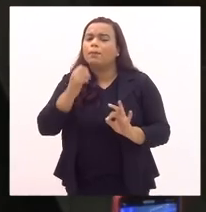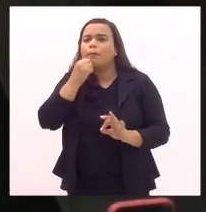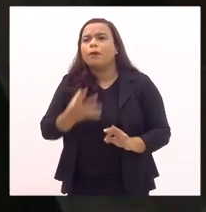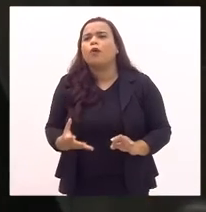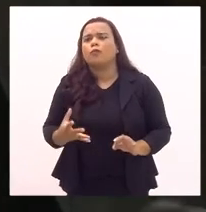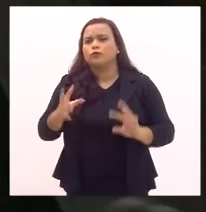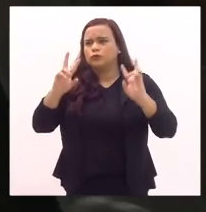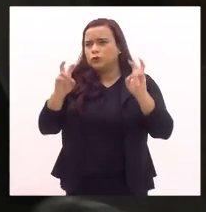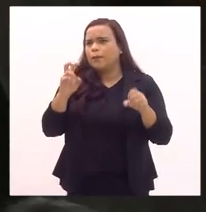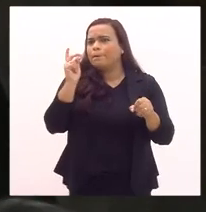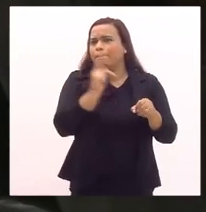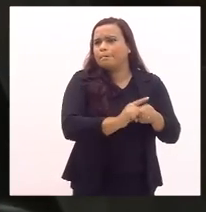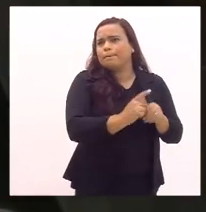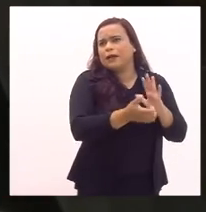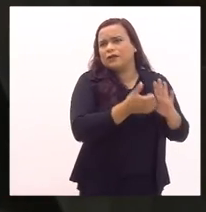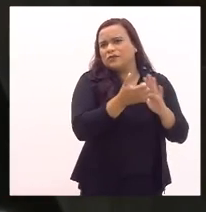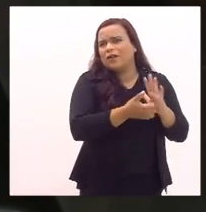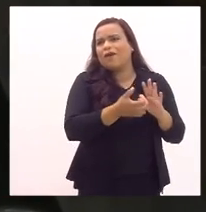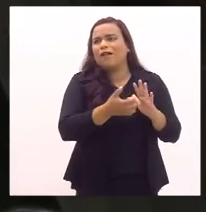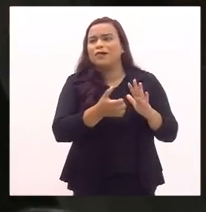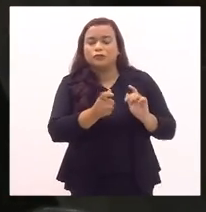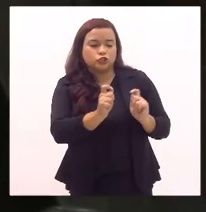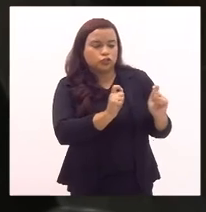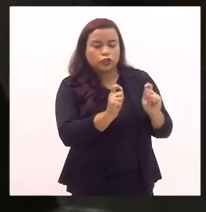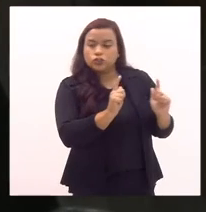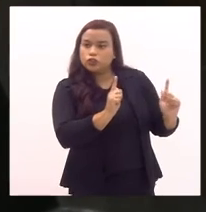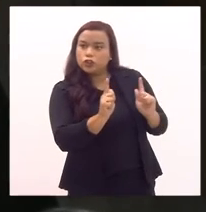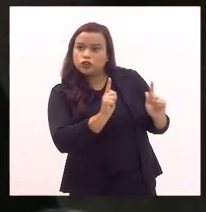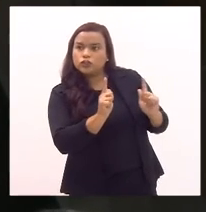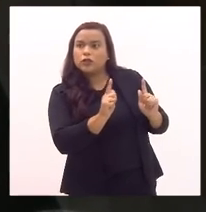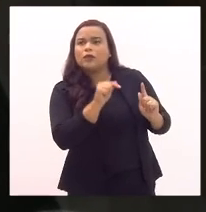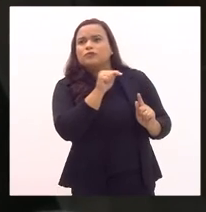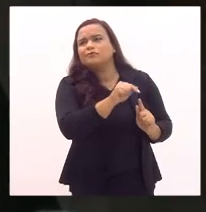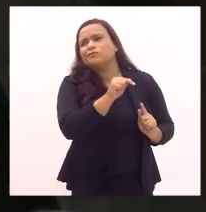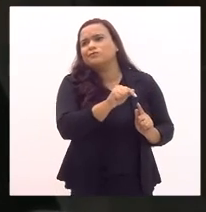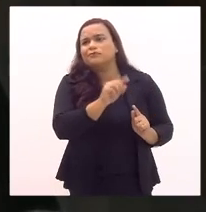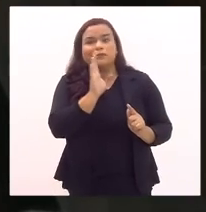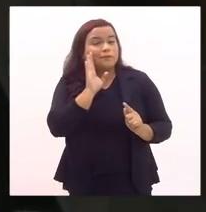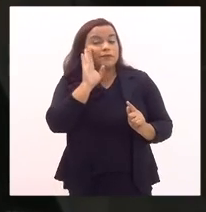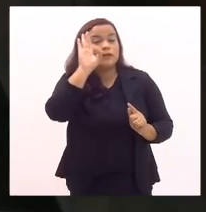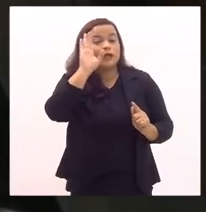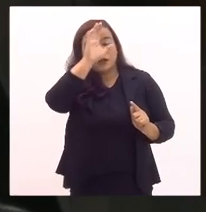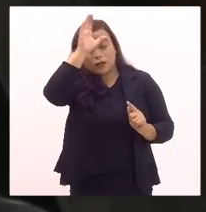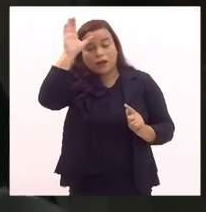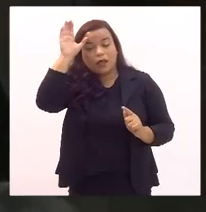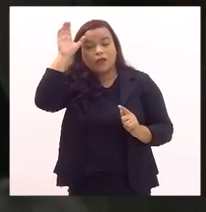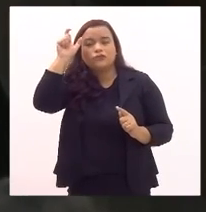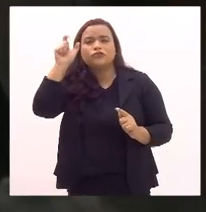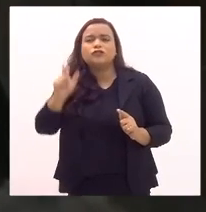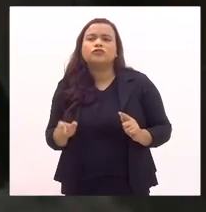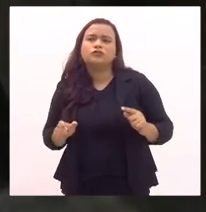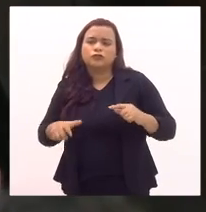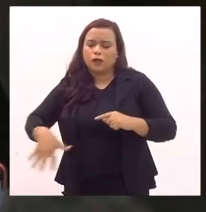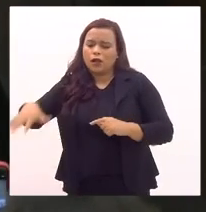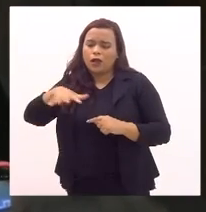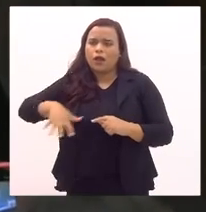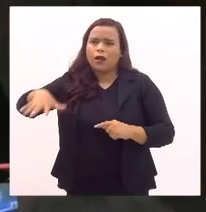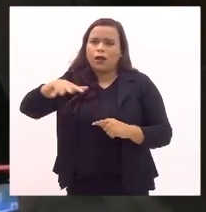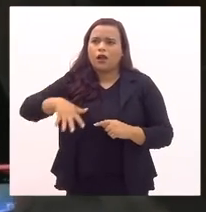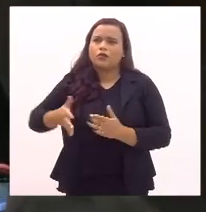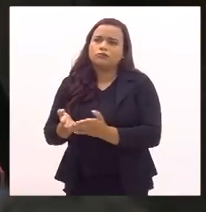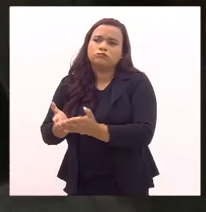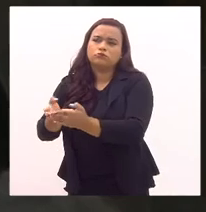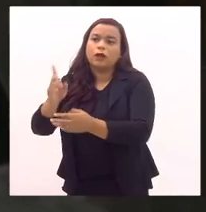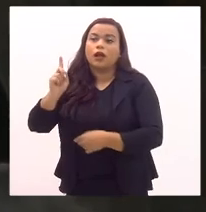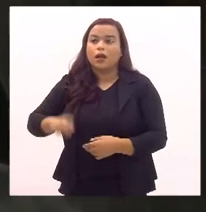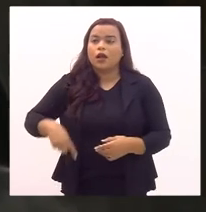a gestão da cadeia do petróleo do gás eu puxo principal cliente do setor é no setor naval é a